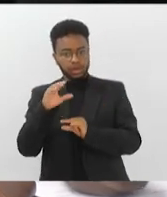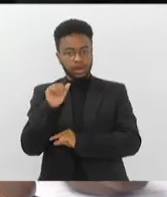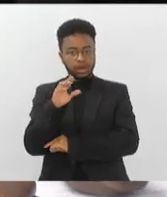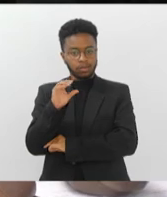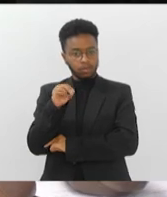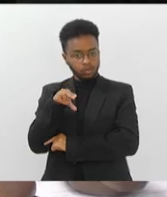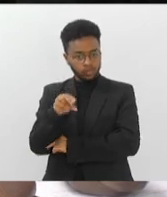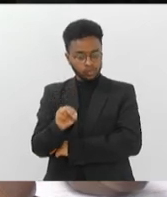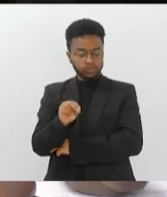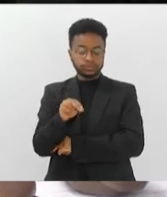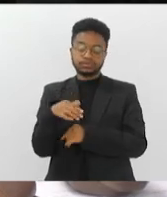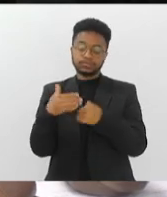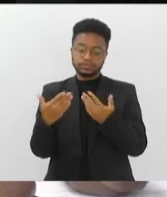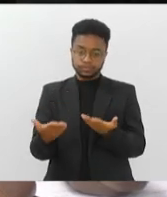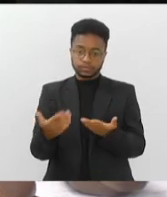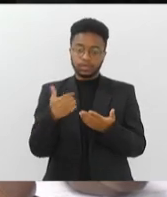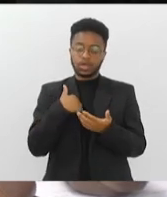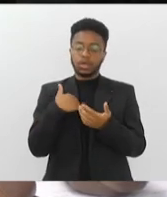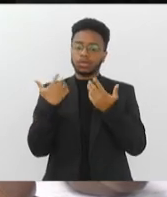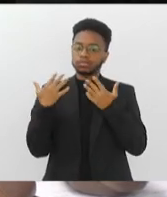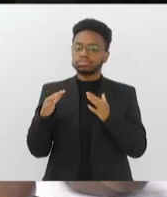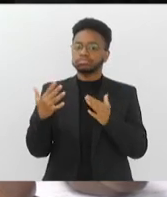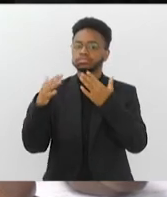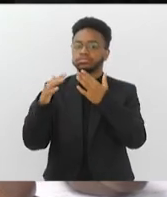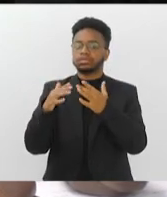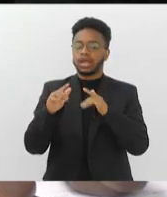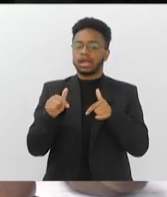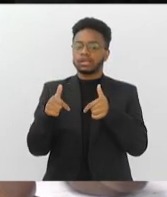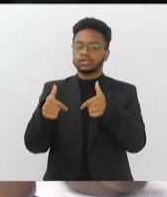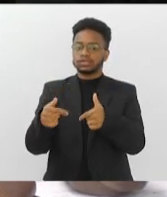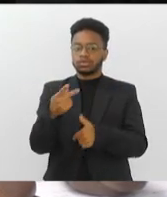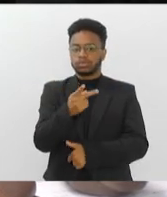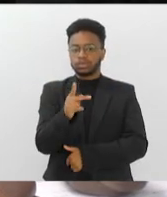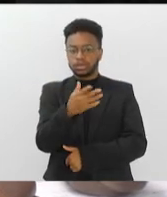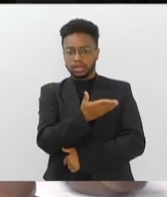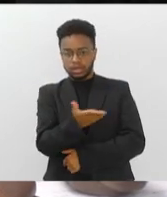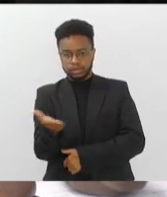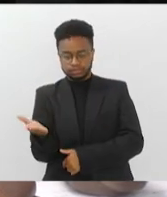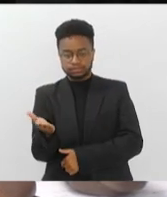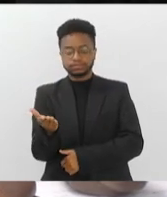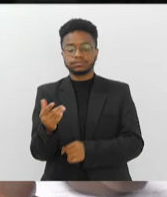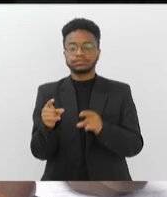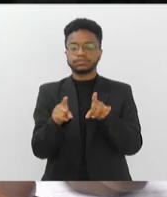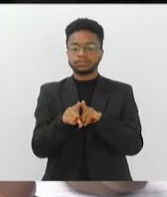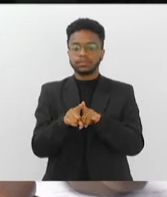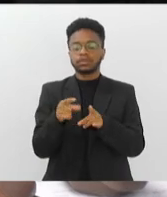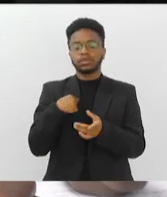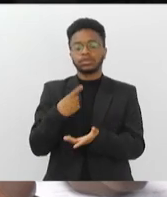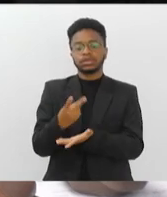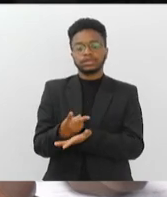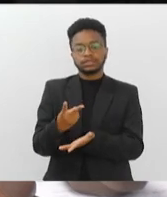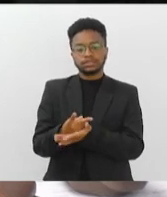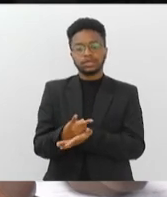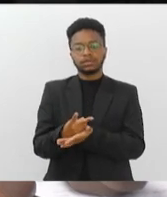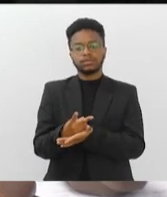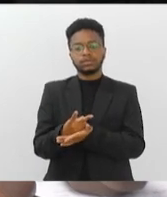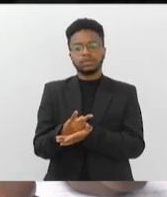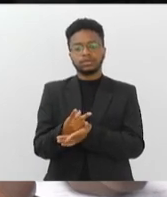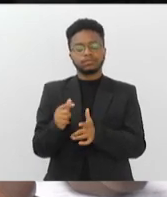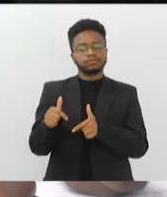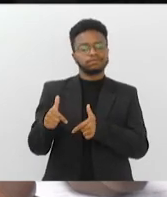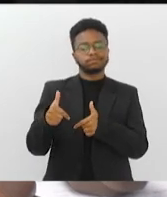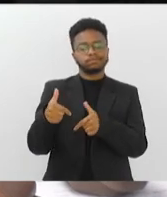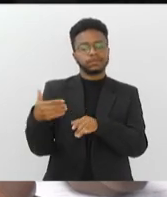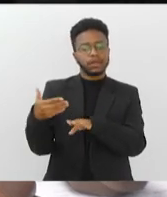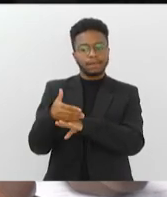eu saúdo essa iniciativa dos colegas e sempre estarei disponível para